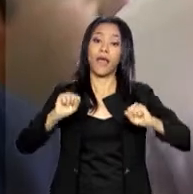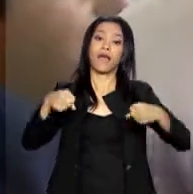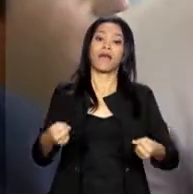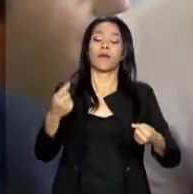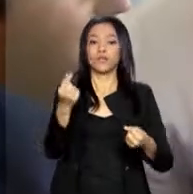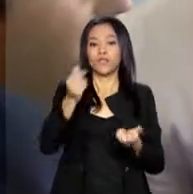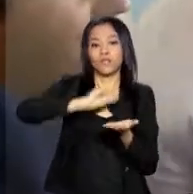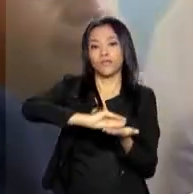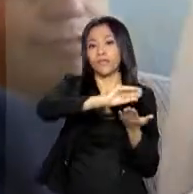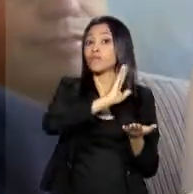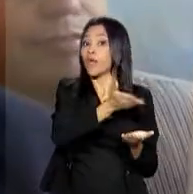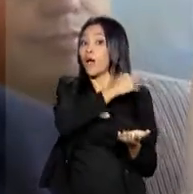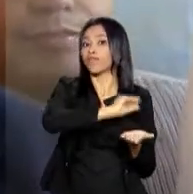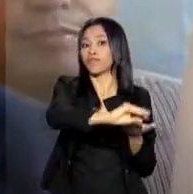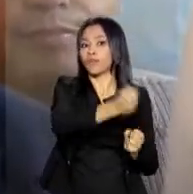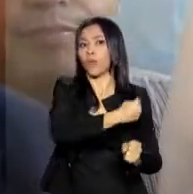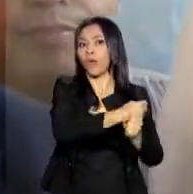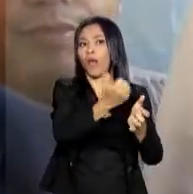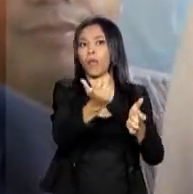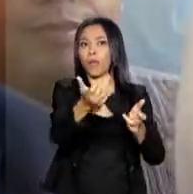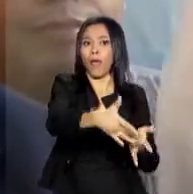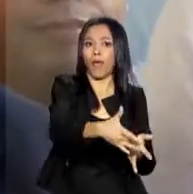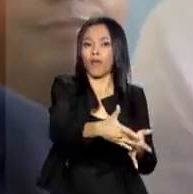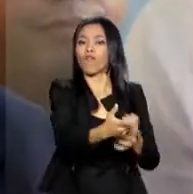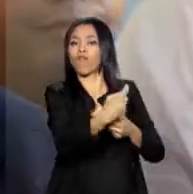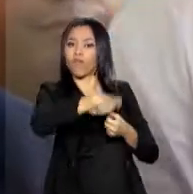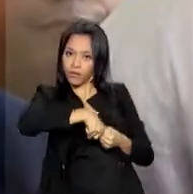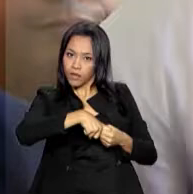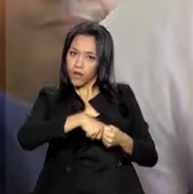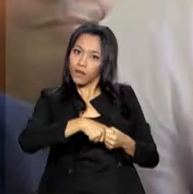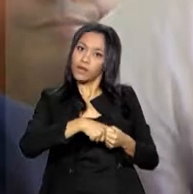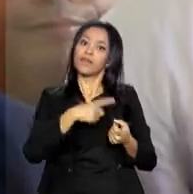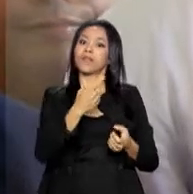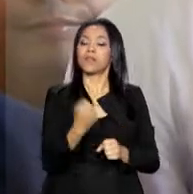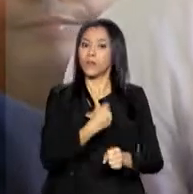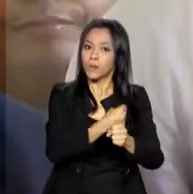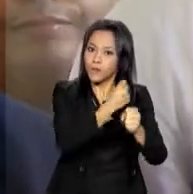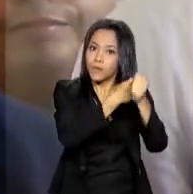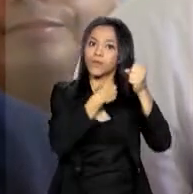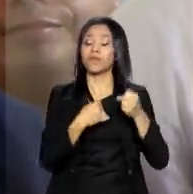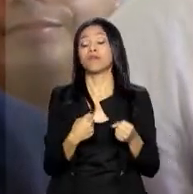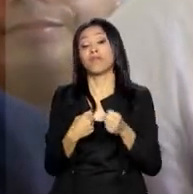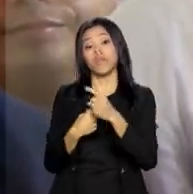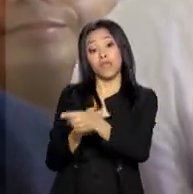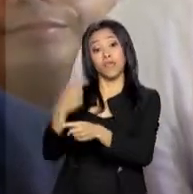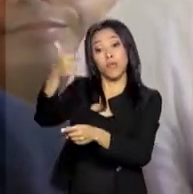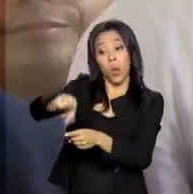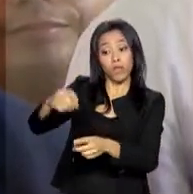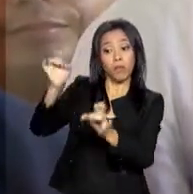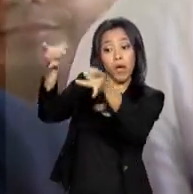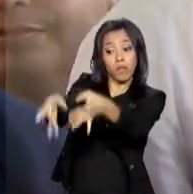já feito como também evitar é que se gastasse muito mais em obras e fique por terem ficado